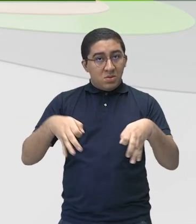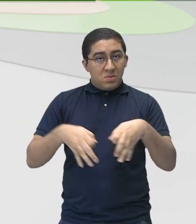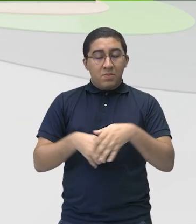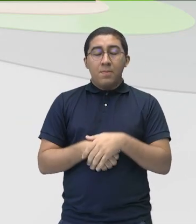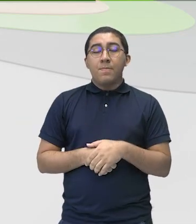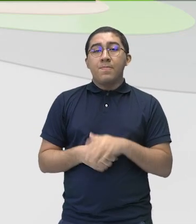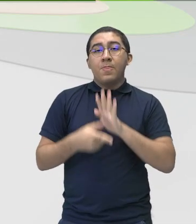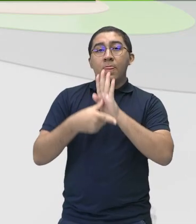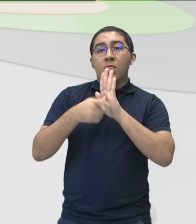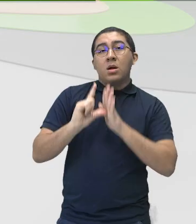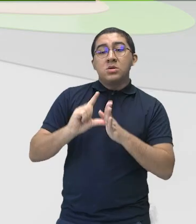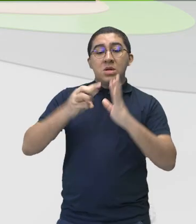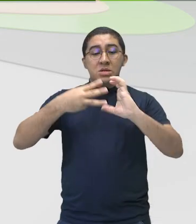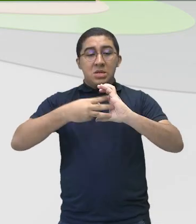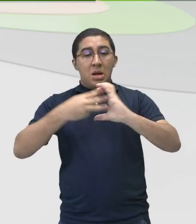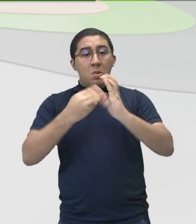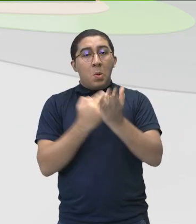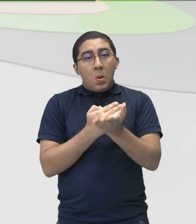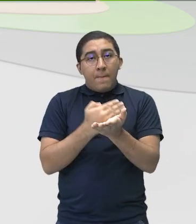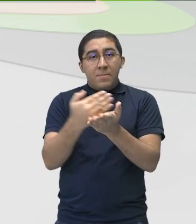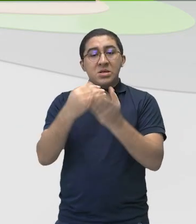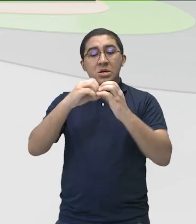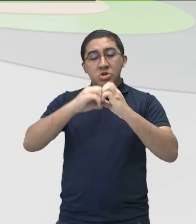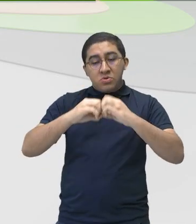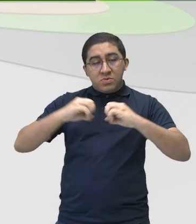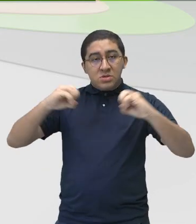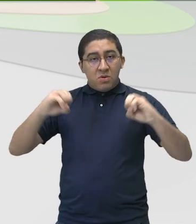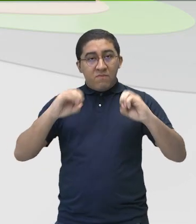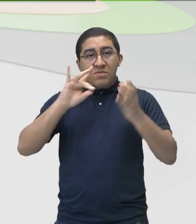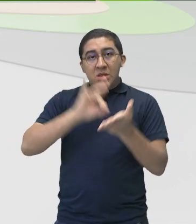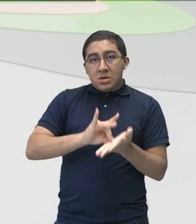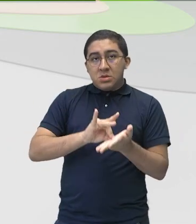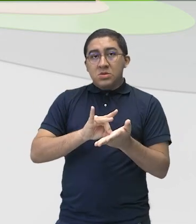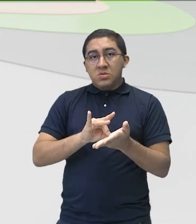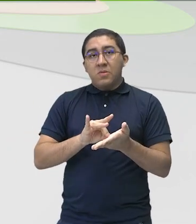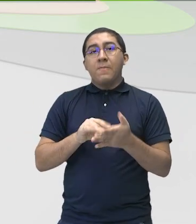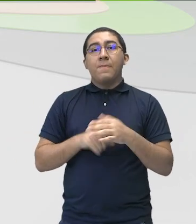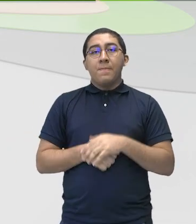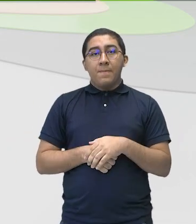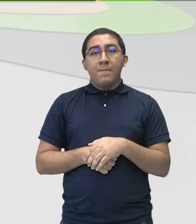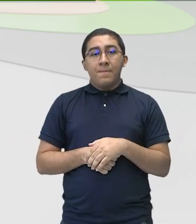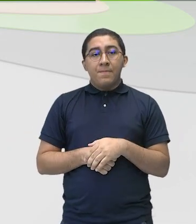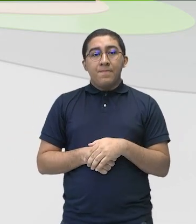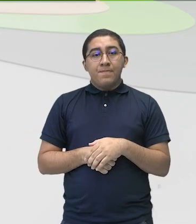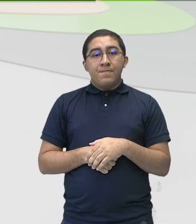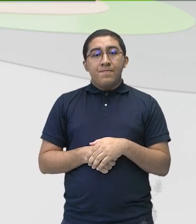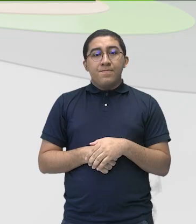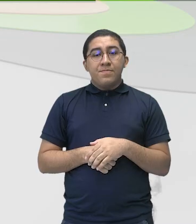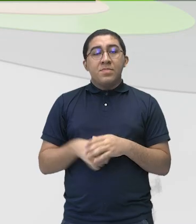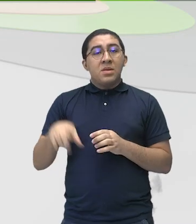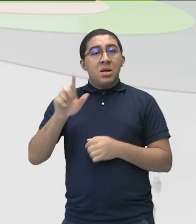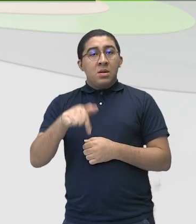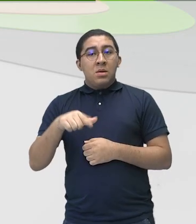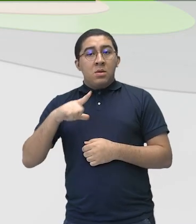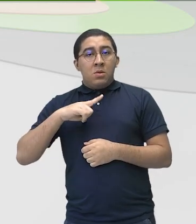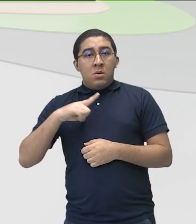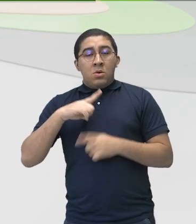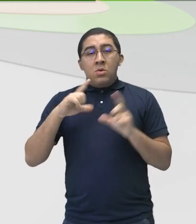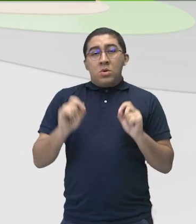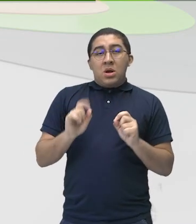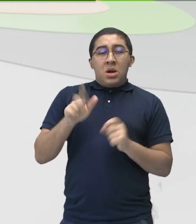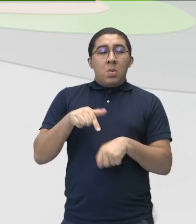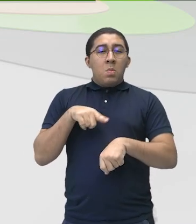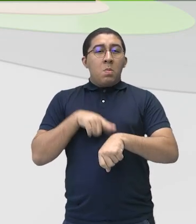antes dessa célula iniciar propriamente o processo de divisão celular, ela se encontra em um processo